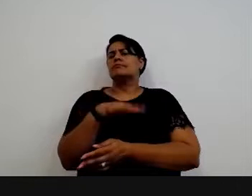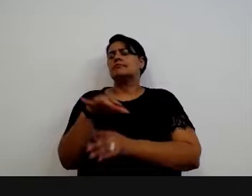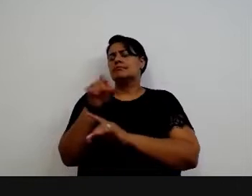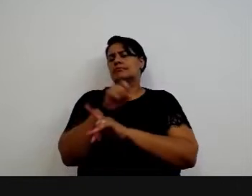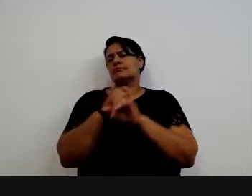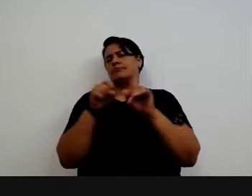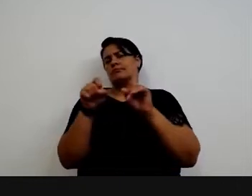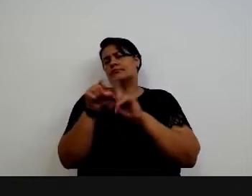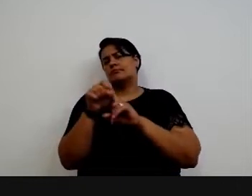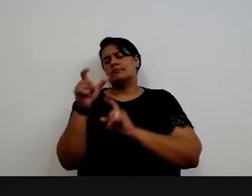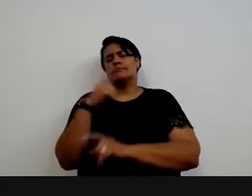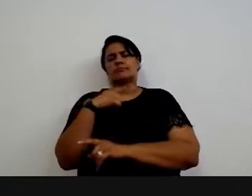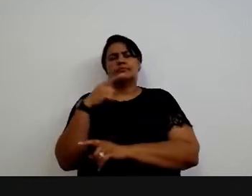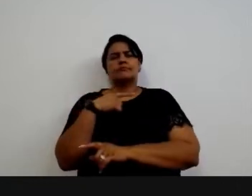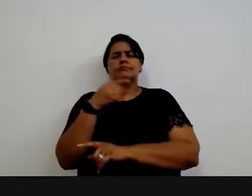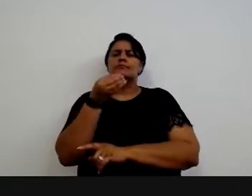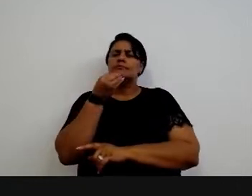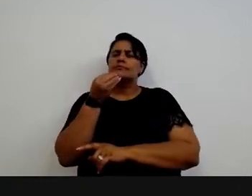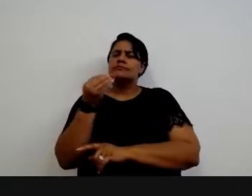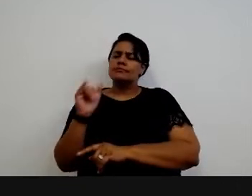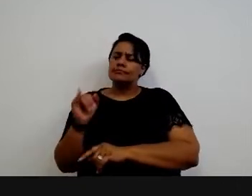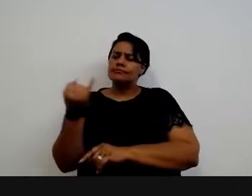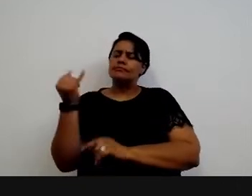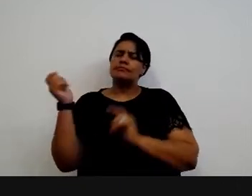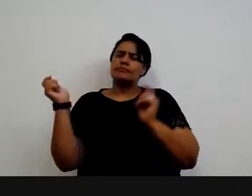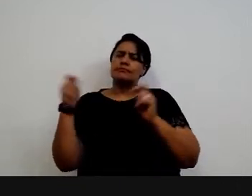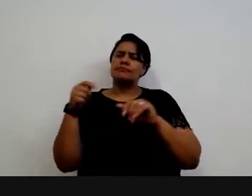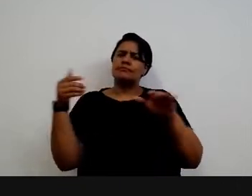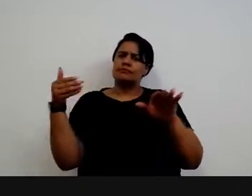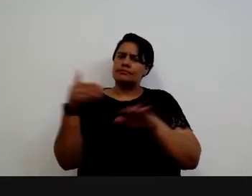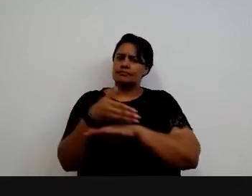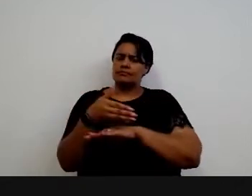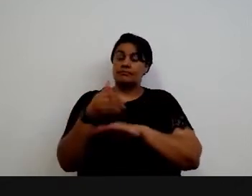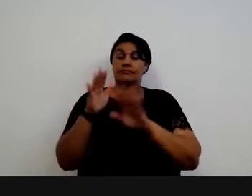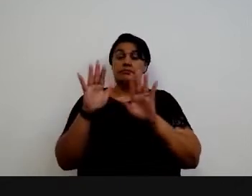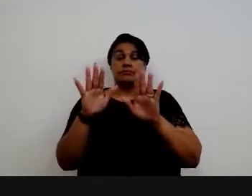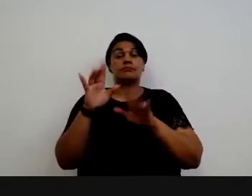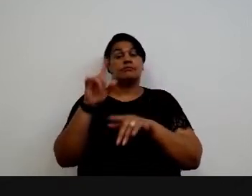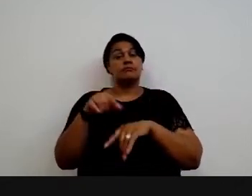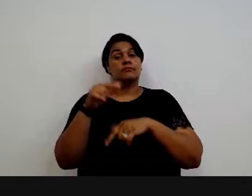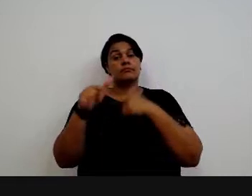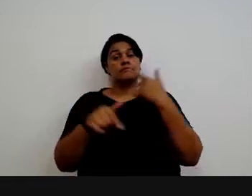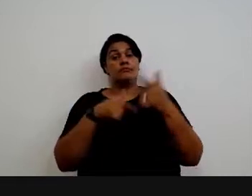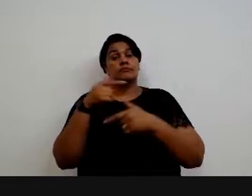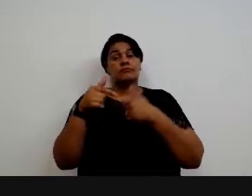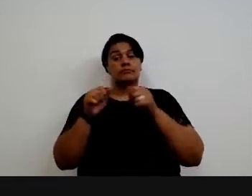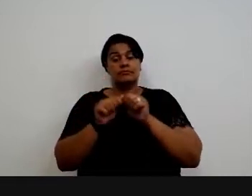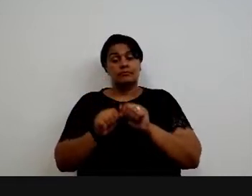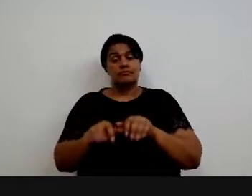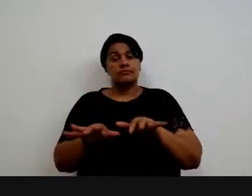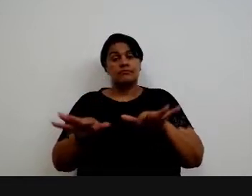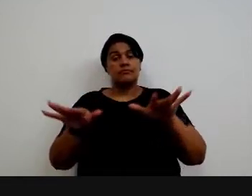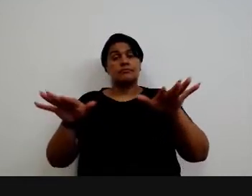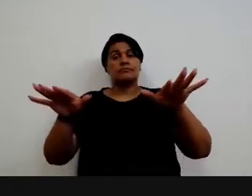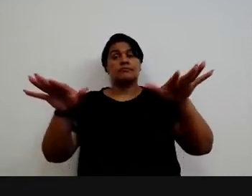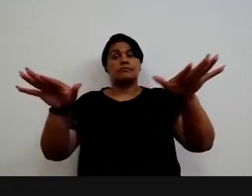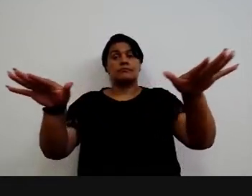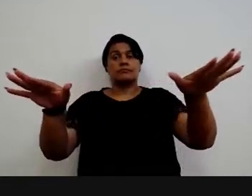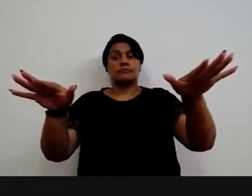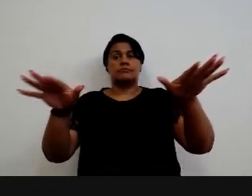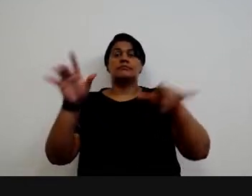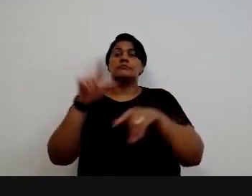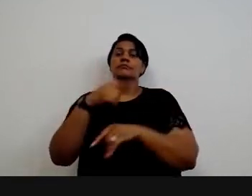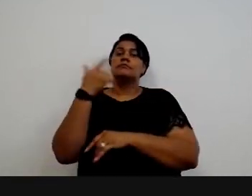que têm oportunidade de participar desses eventos. Na verdade, é um trabalho de multiplicação, é um trabalho que